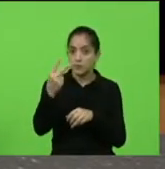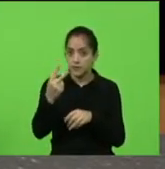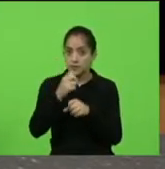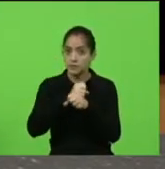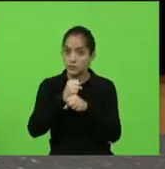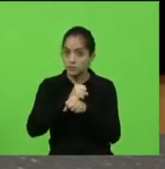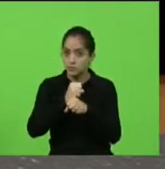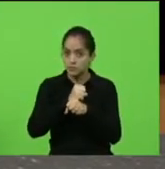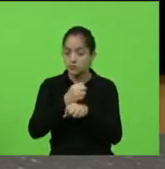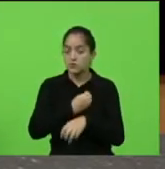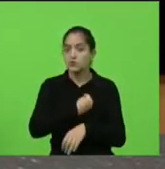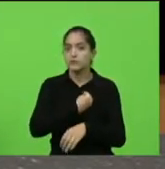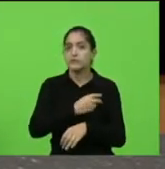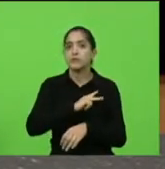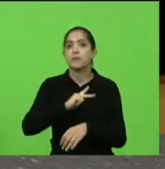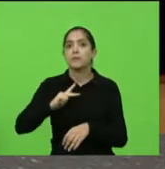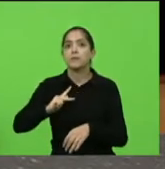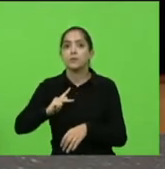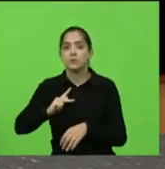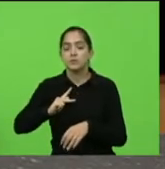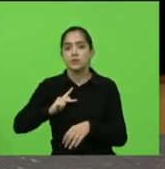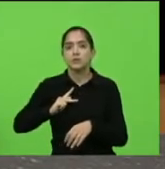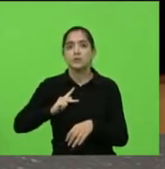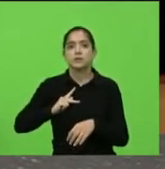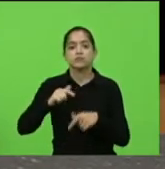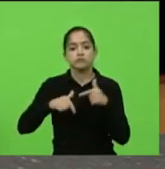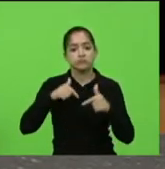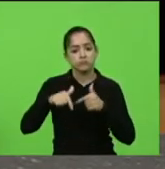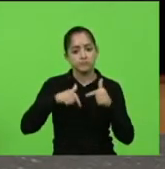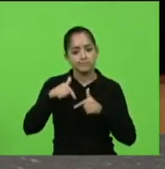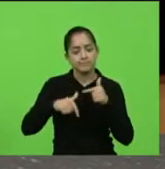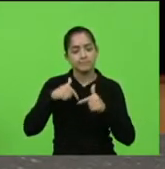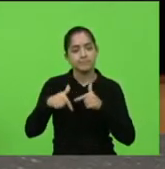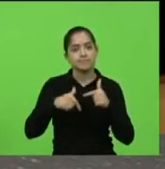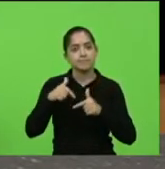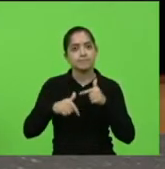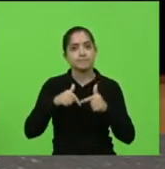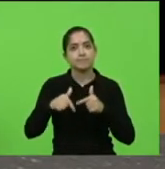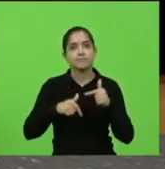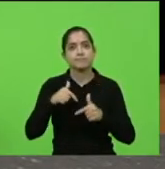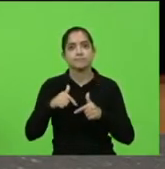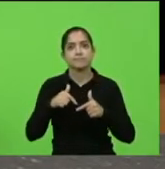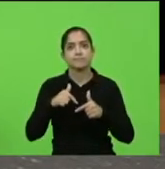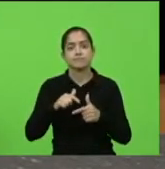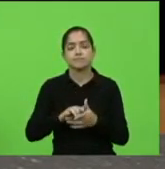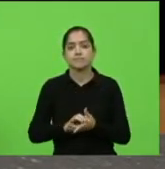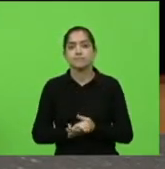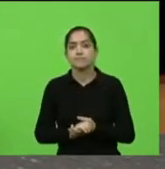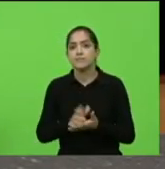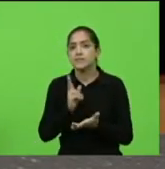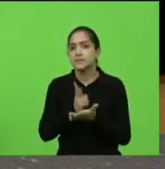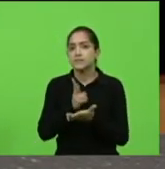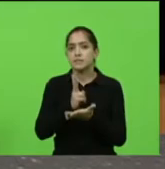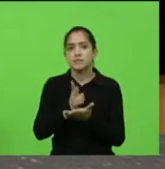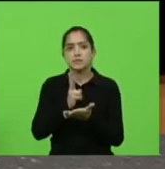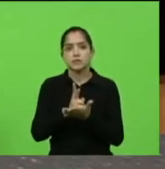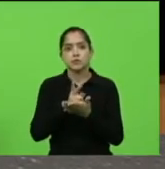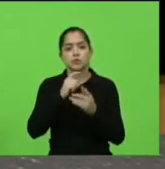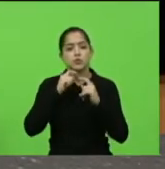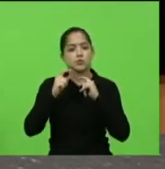vida pública, não deixou nenhum senão, nenhuma